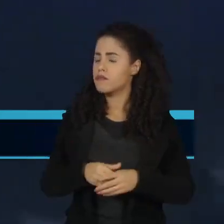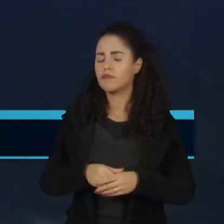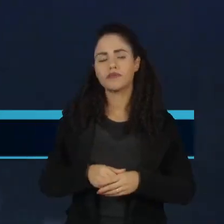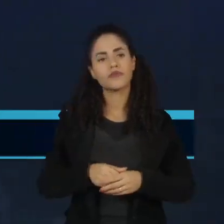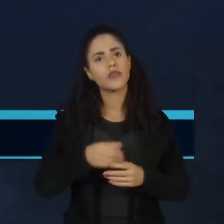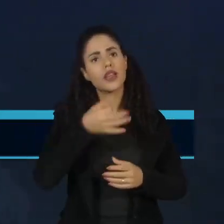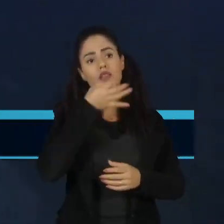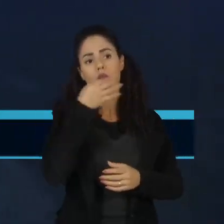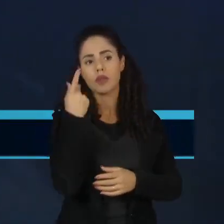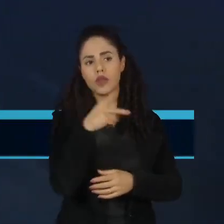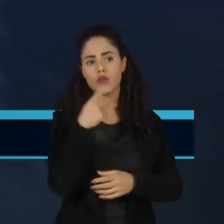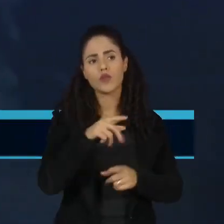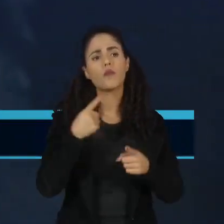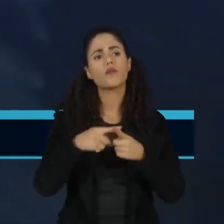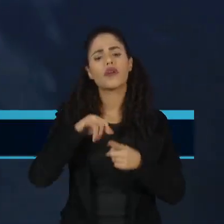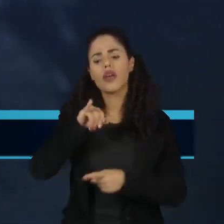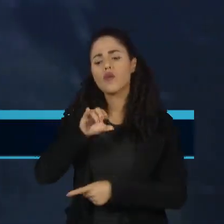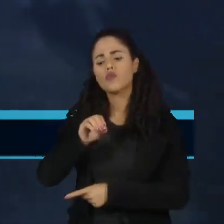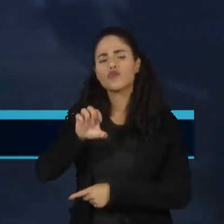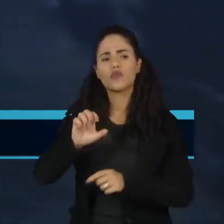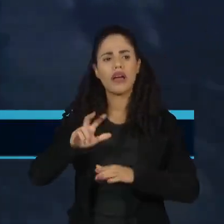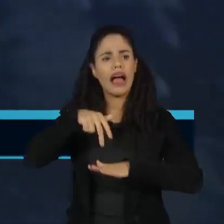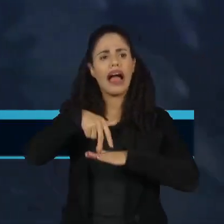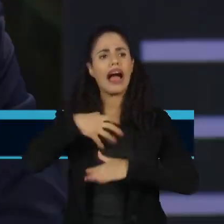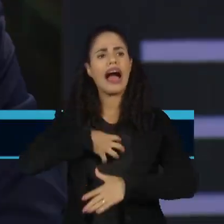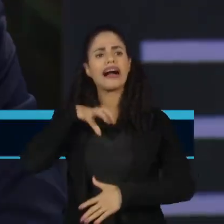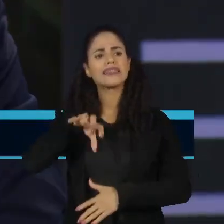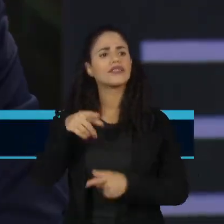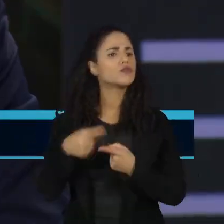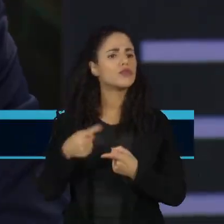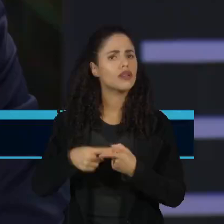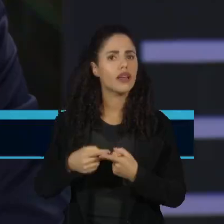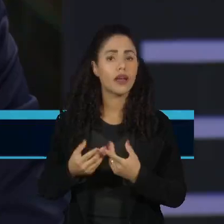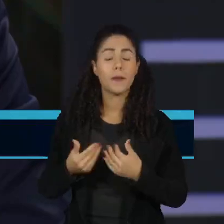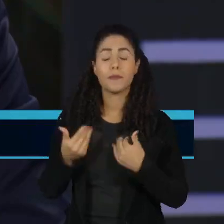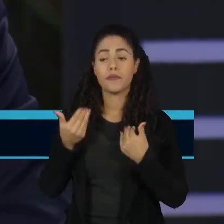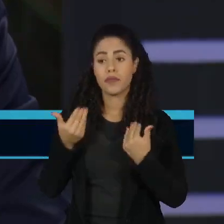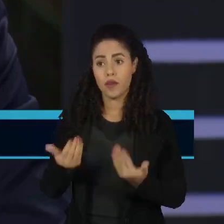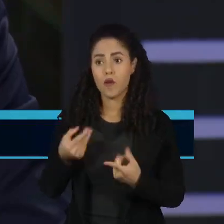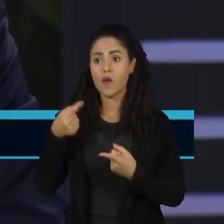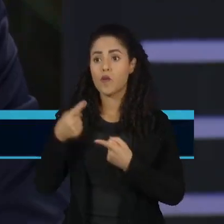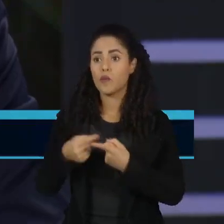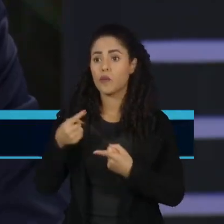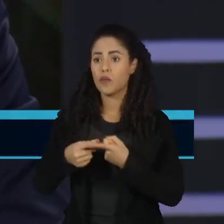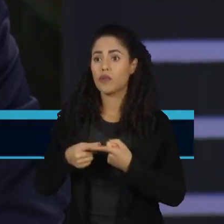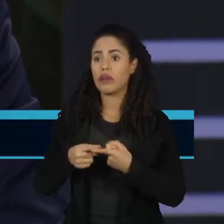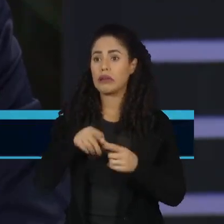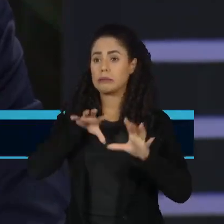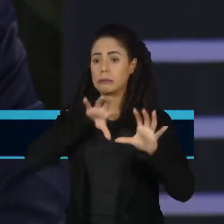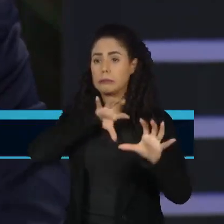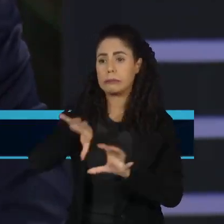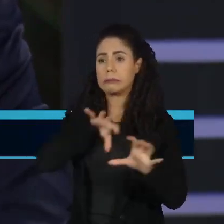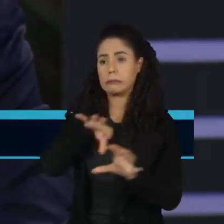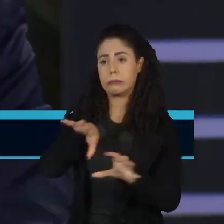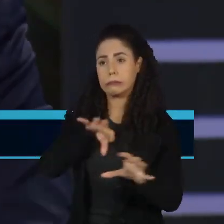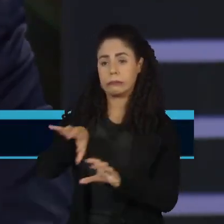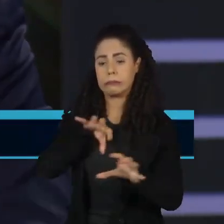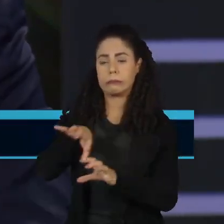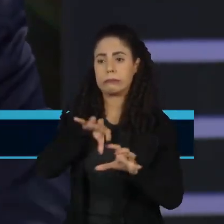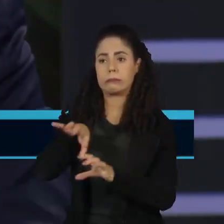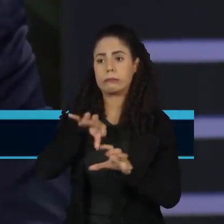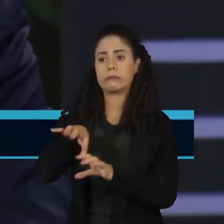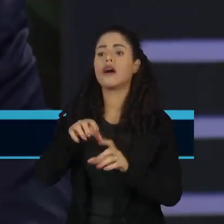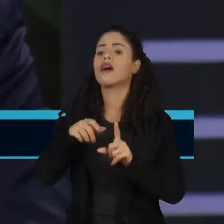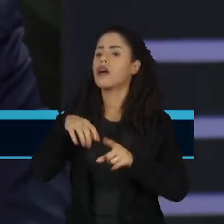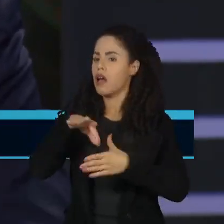que o presidente Joe Biden tem agido assim? Porque ele ele tem, em primeiro lugar, que ele sofre pressão de diferentes facções